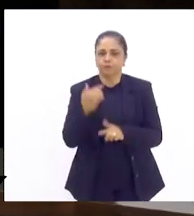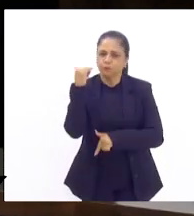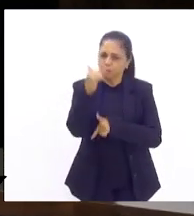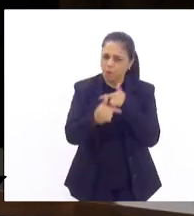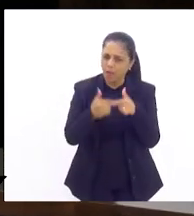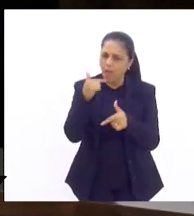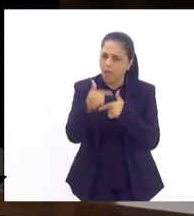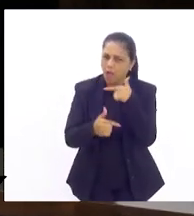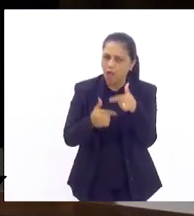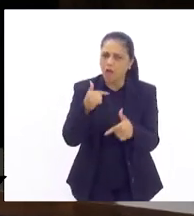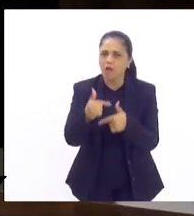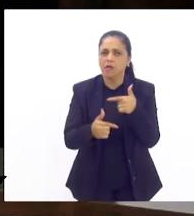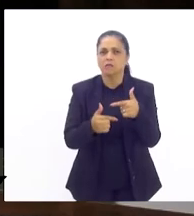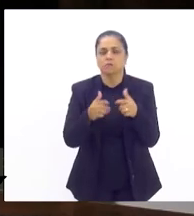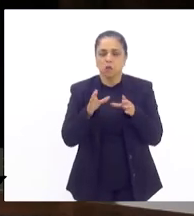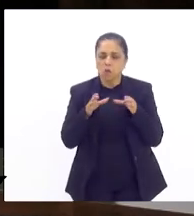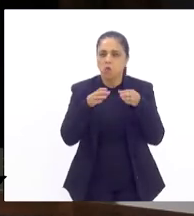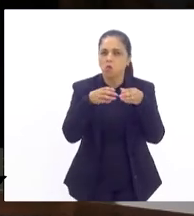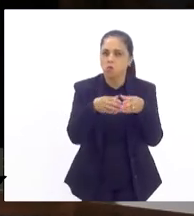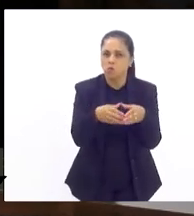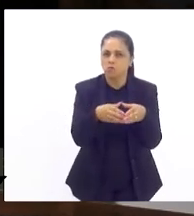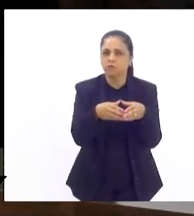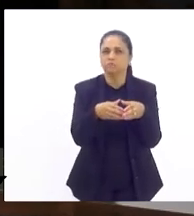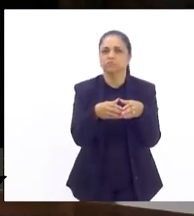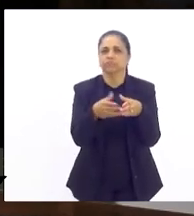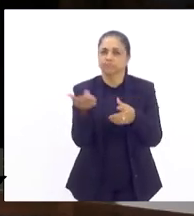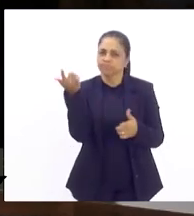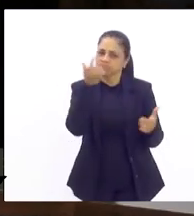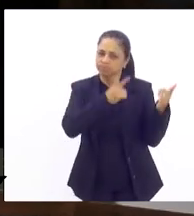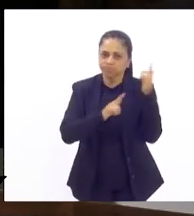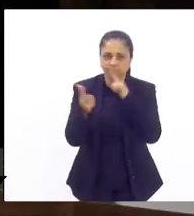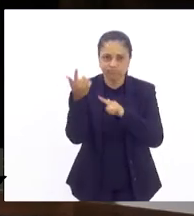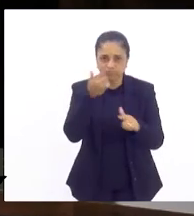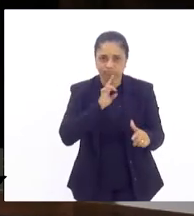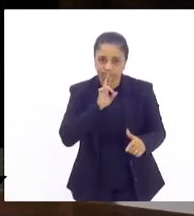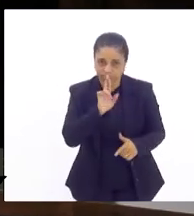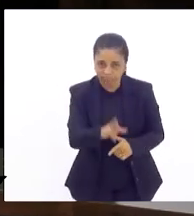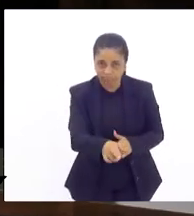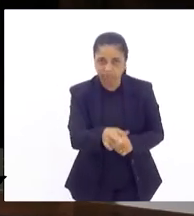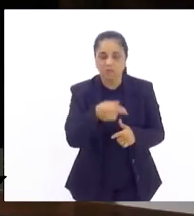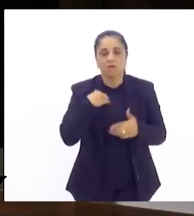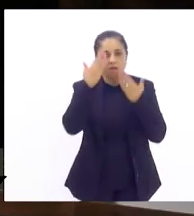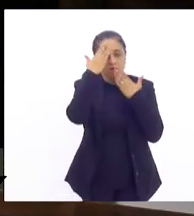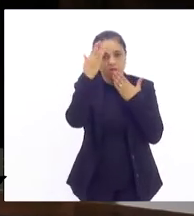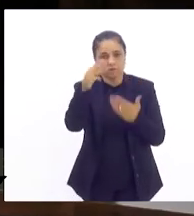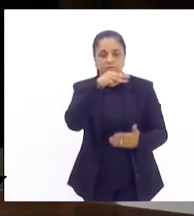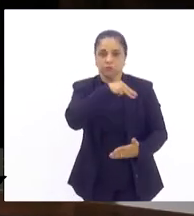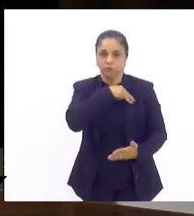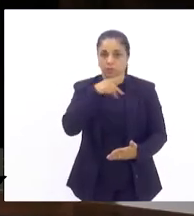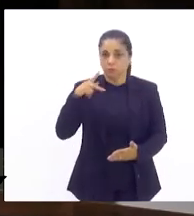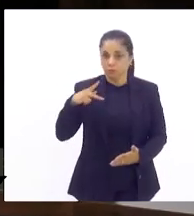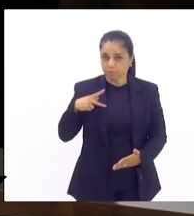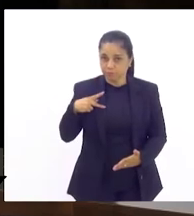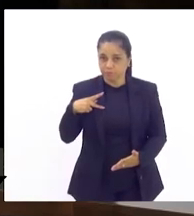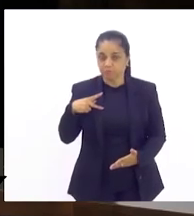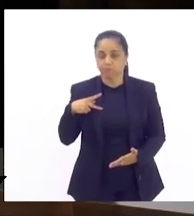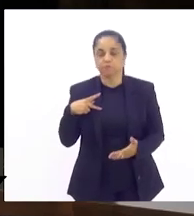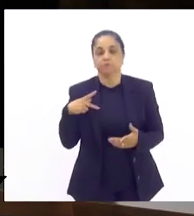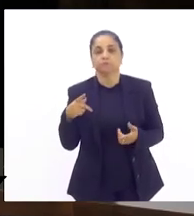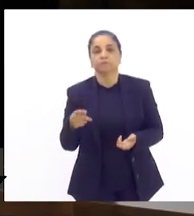que está sendo feito aqui pela comissão vai surtir efeito. Agradeço ao Ministério Público, agradeço também